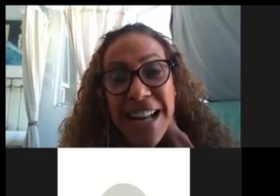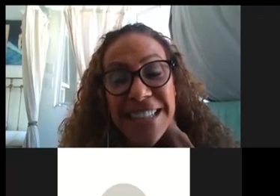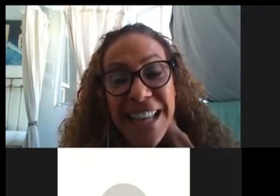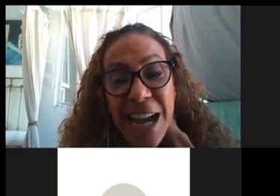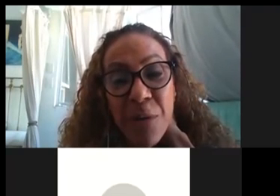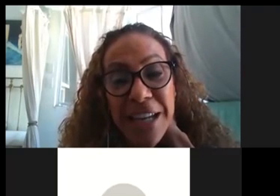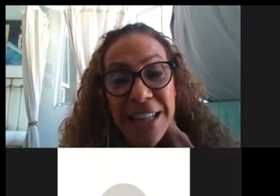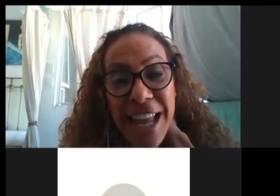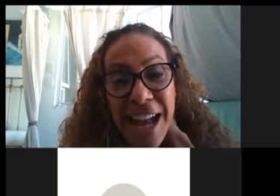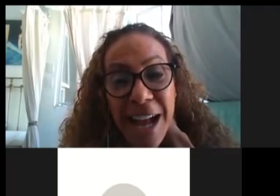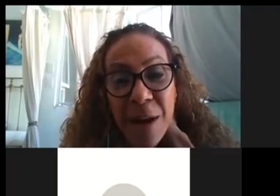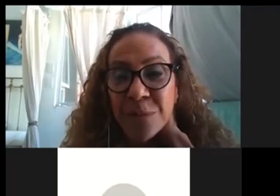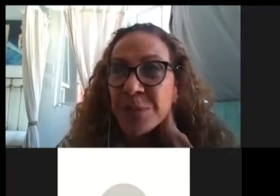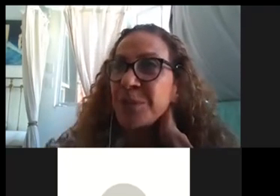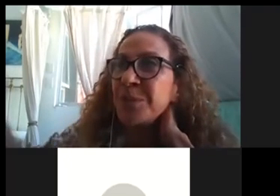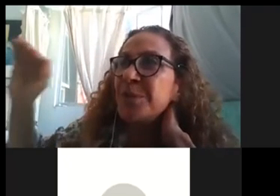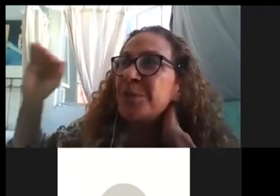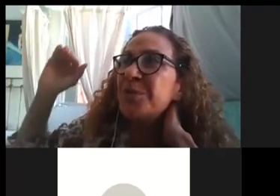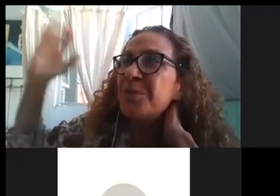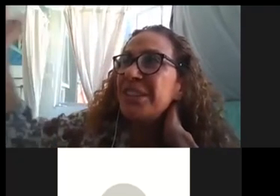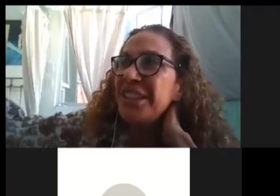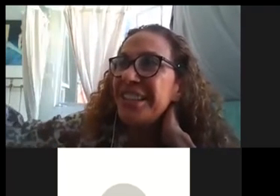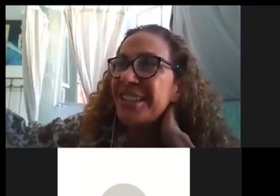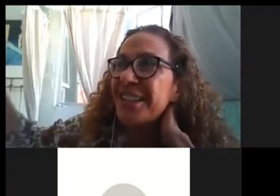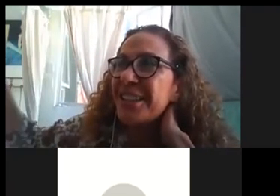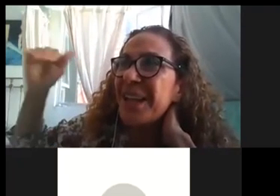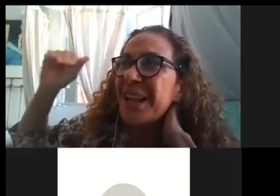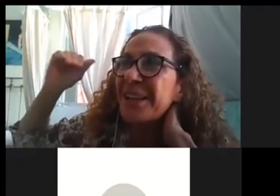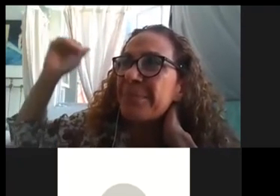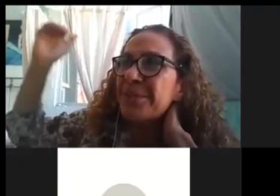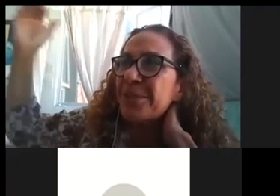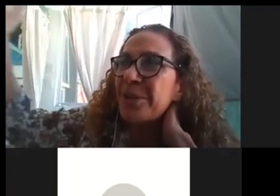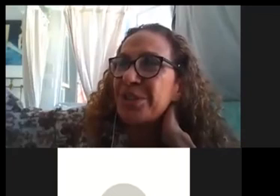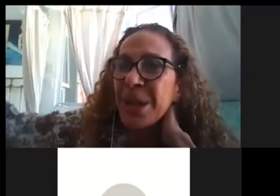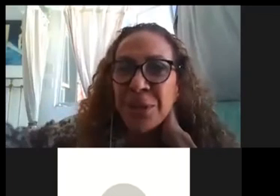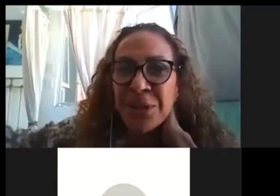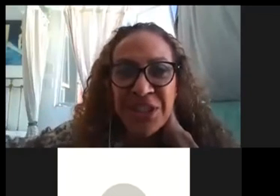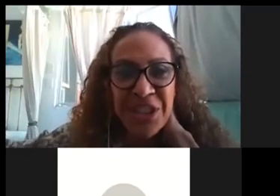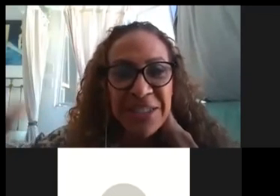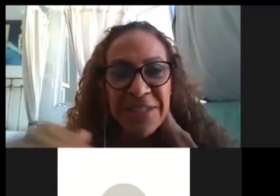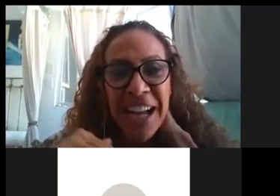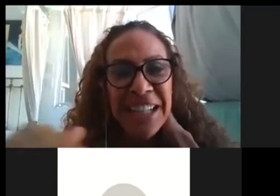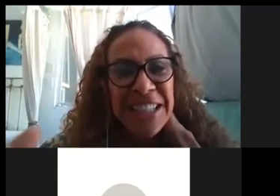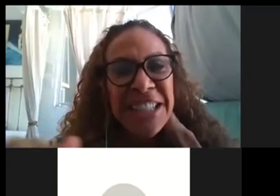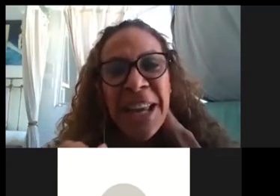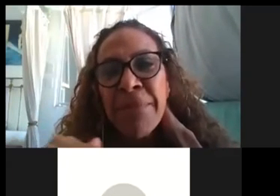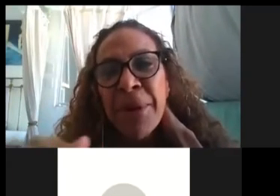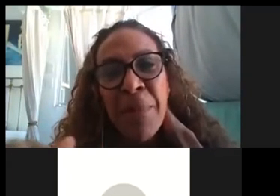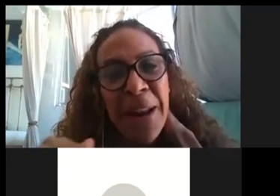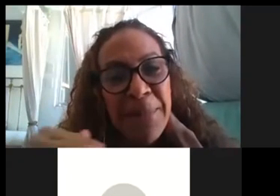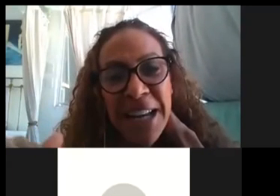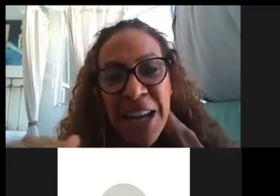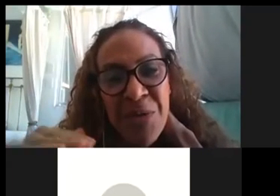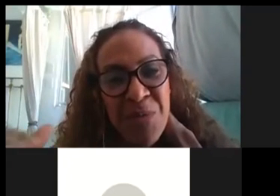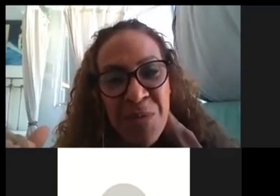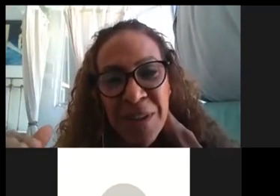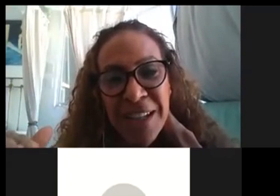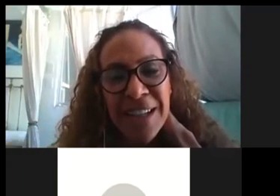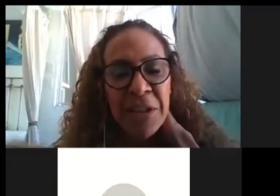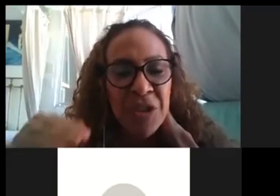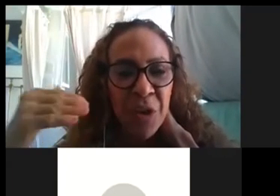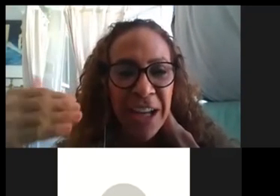É um casal ideal dos humanistas da psicologia positiva. Do sonho, né? Sem problema